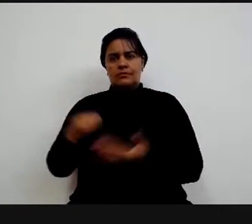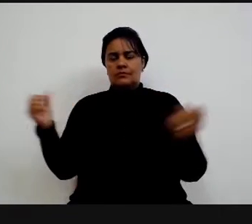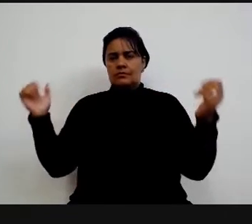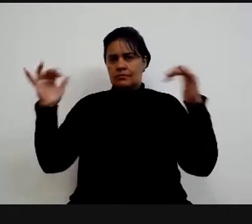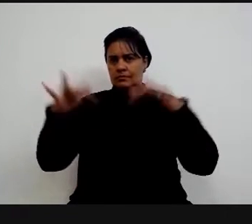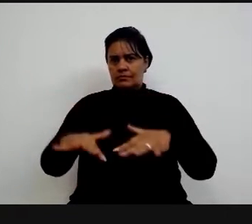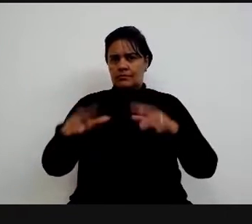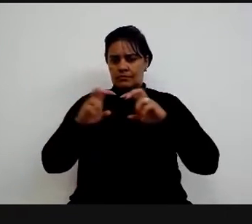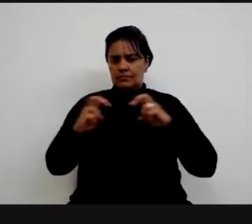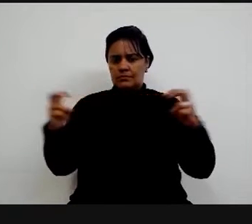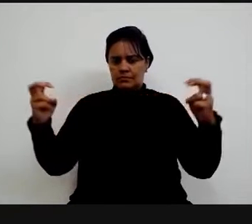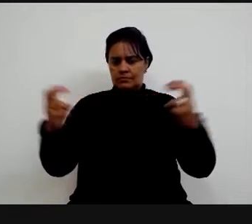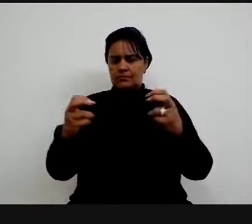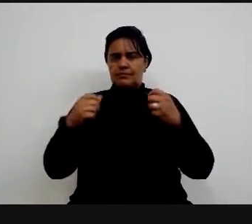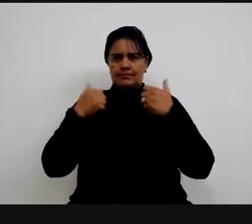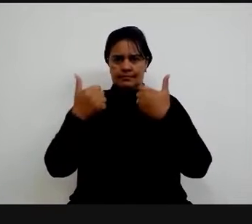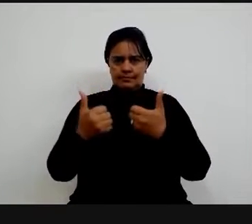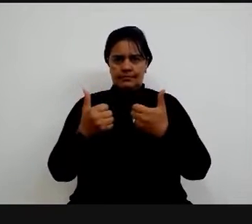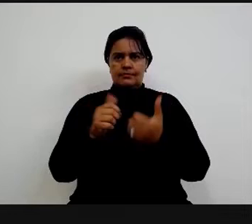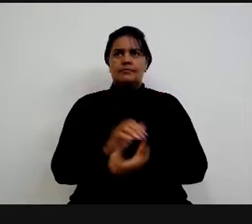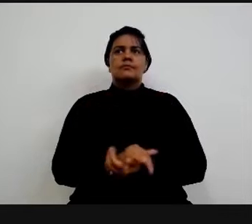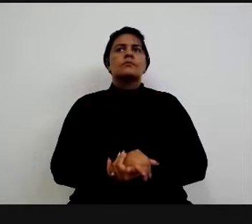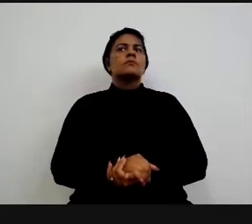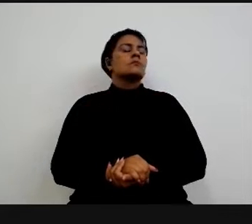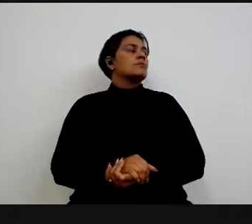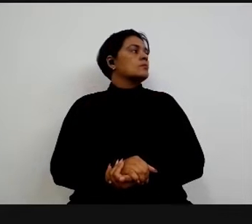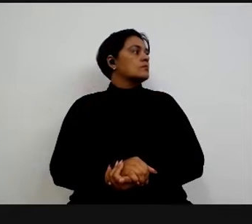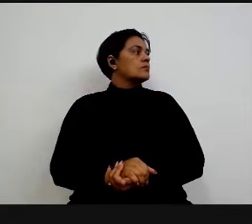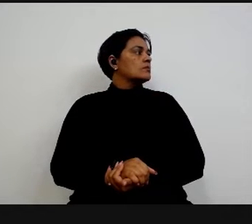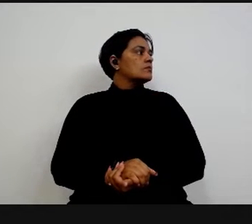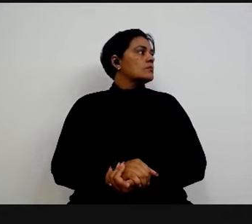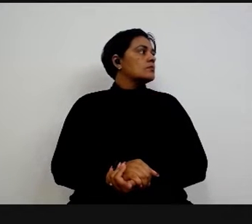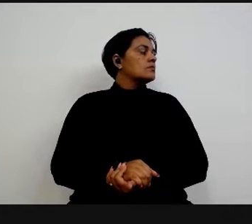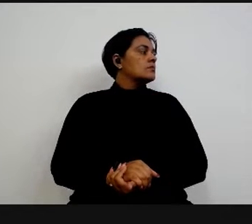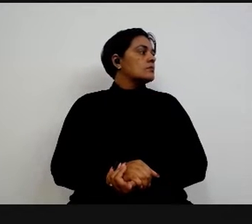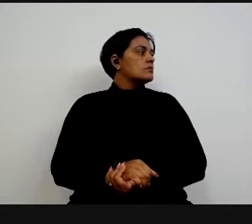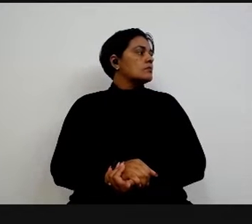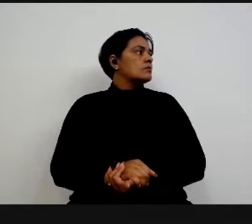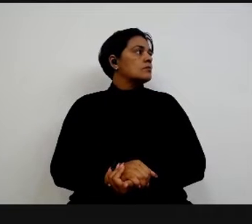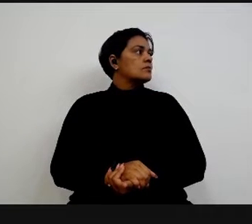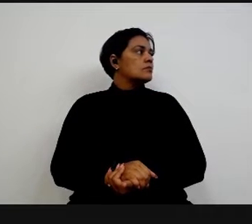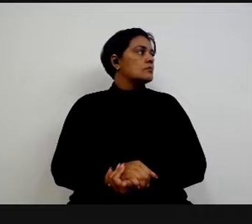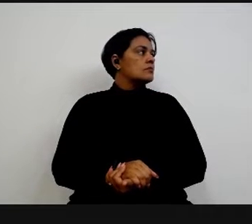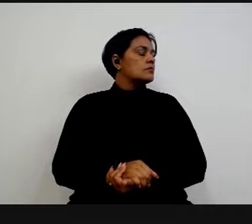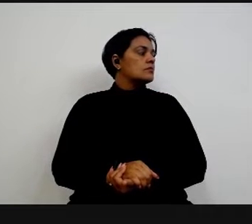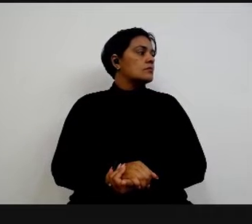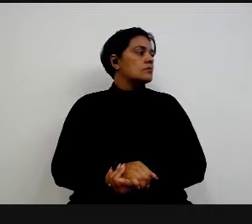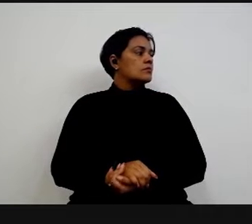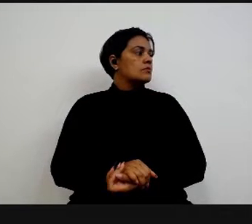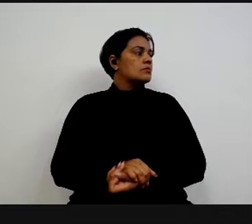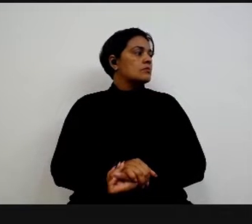aqui, poderem participar e abrilhantar esse nosso evento. Bom,